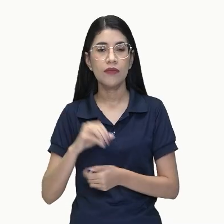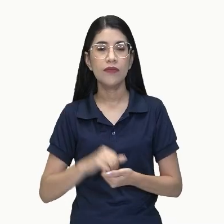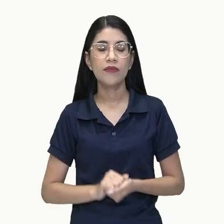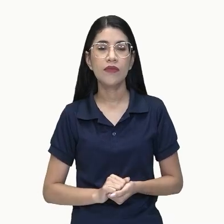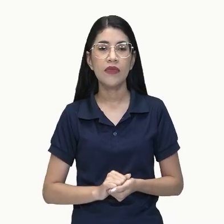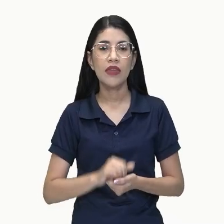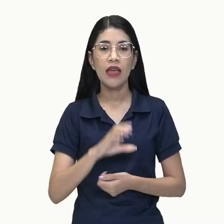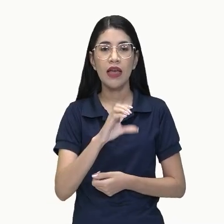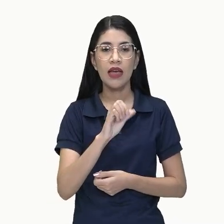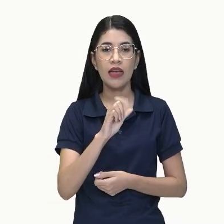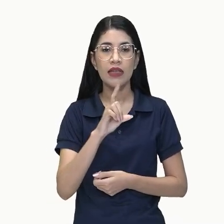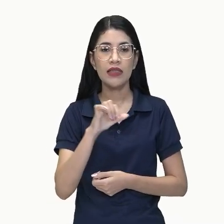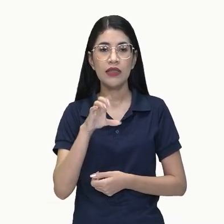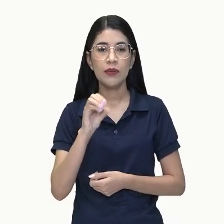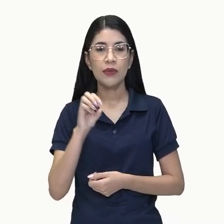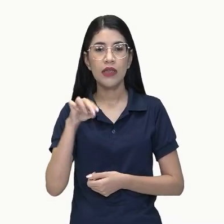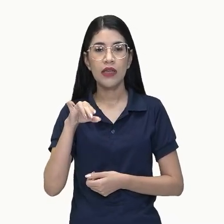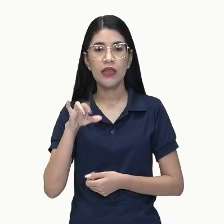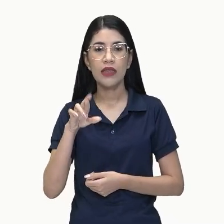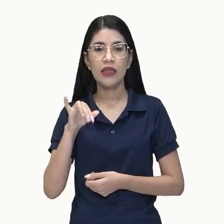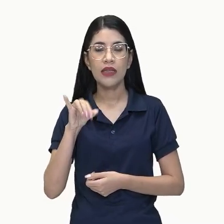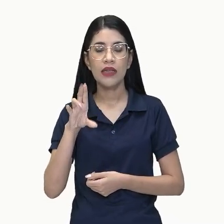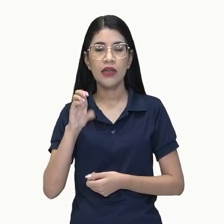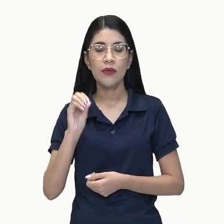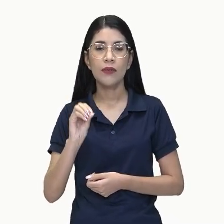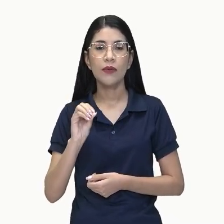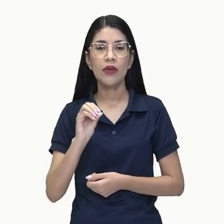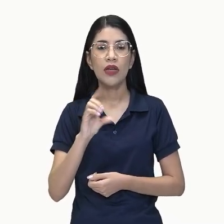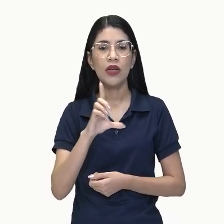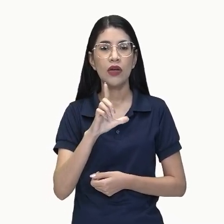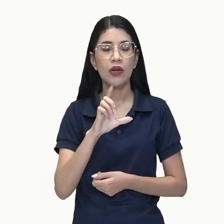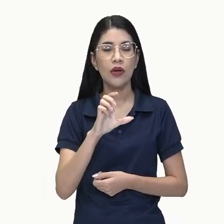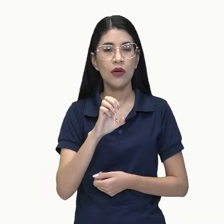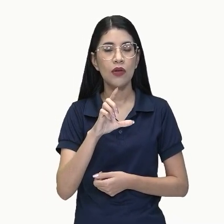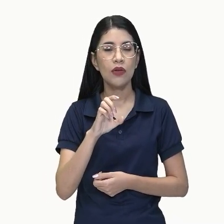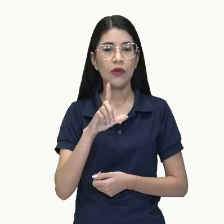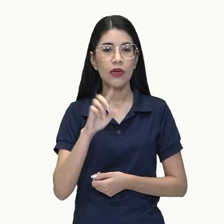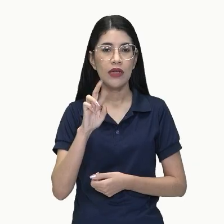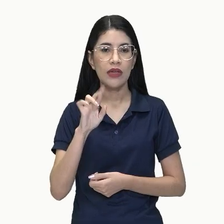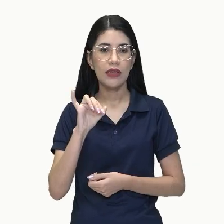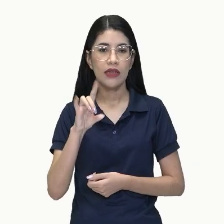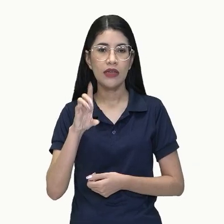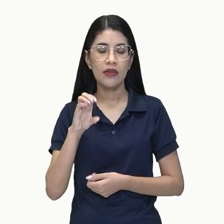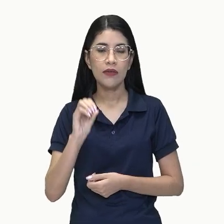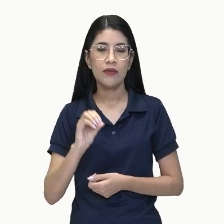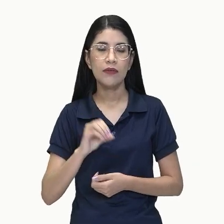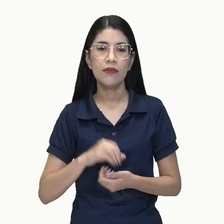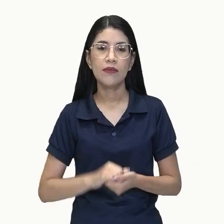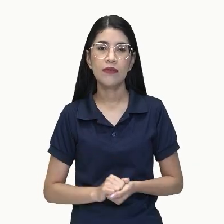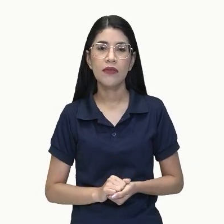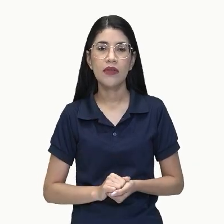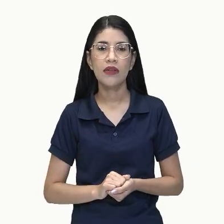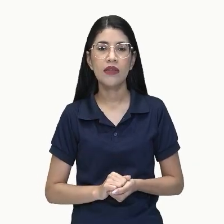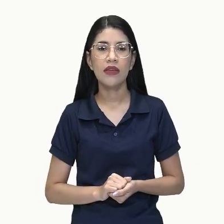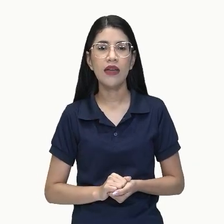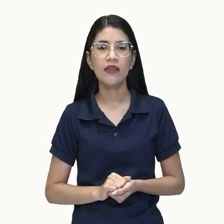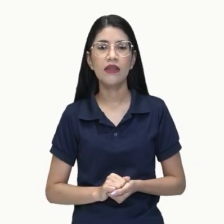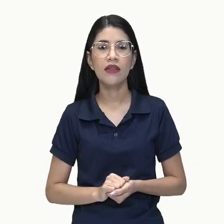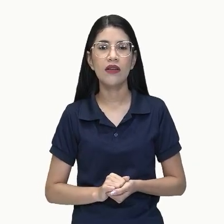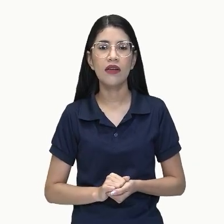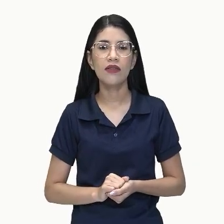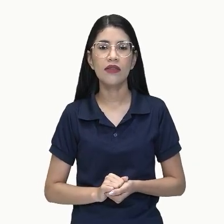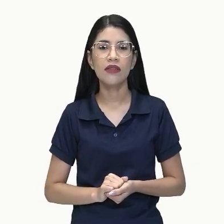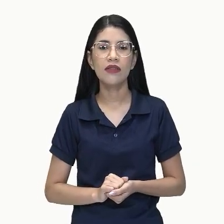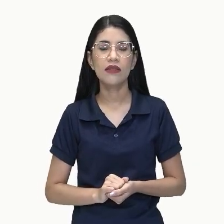tenho ácido nítrico, ácido clorídrico. Perceberam como muda a nomenclatura? Então, é